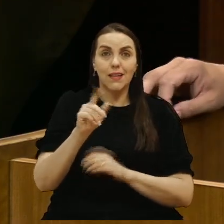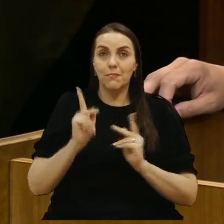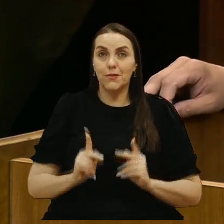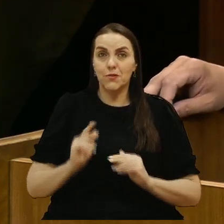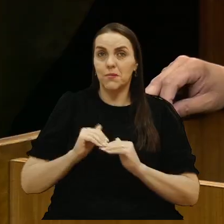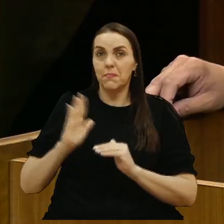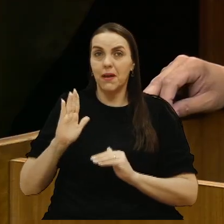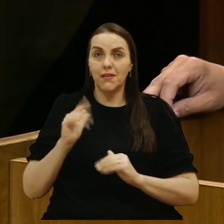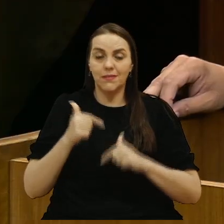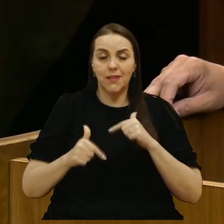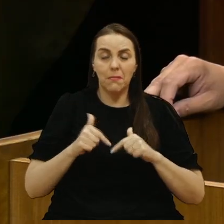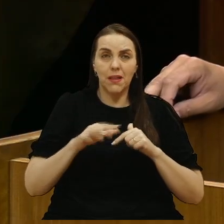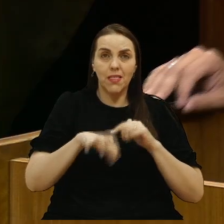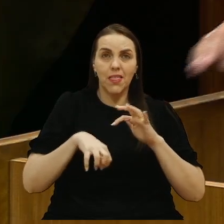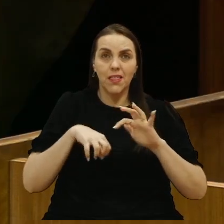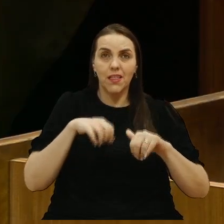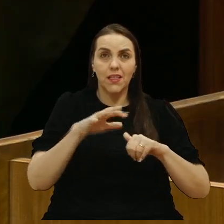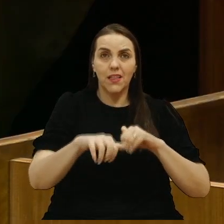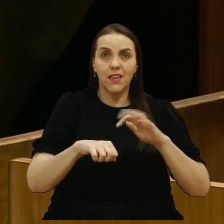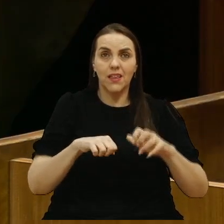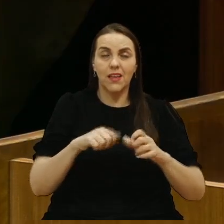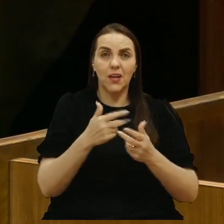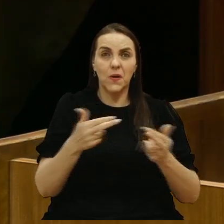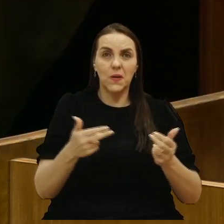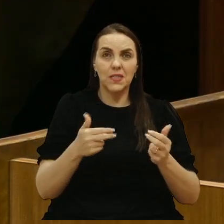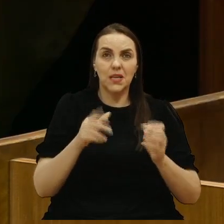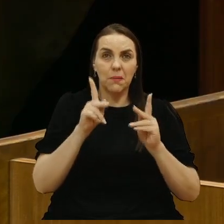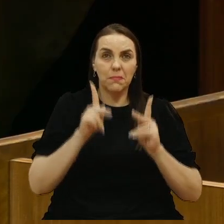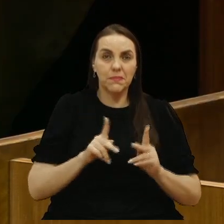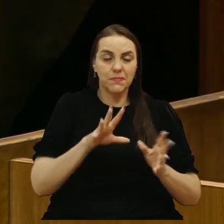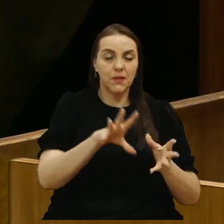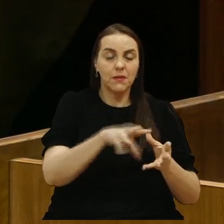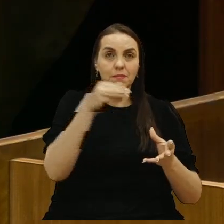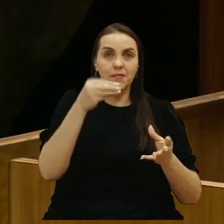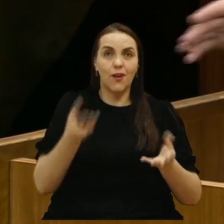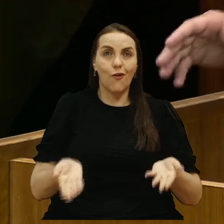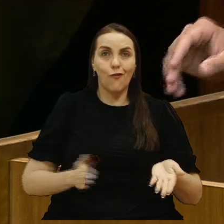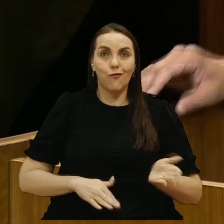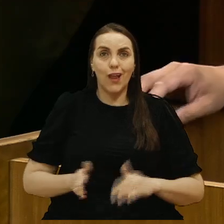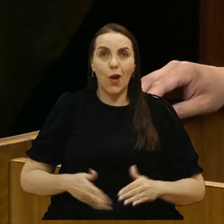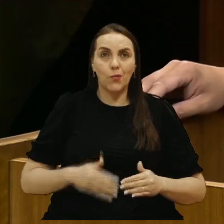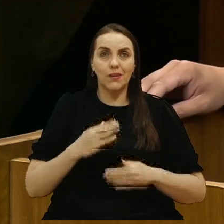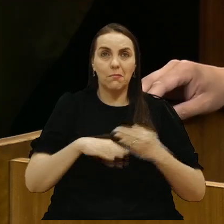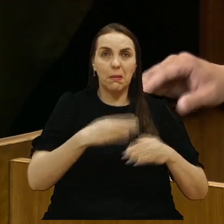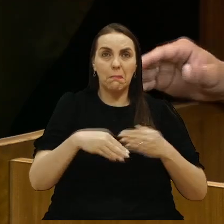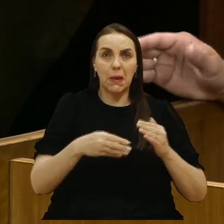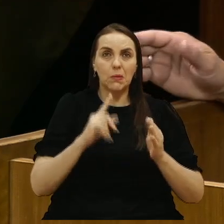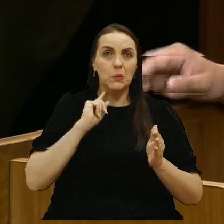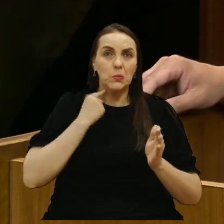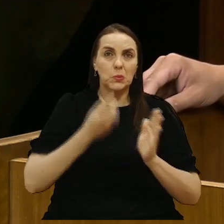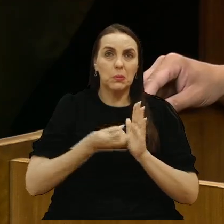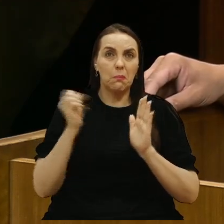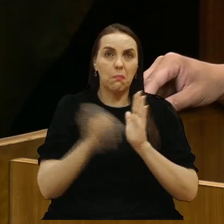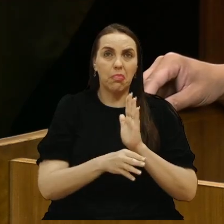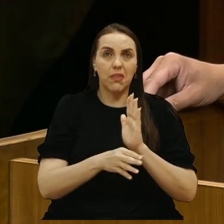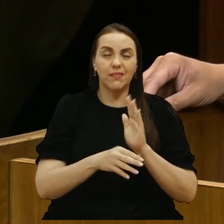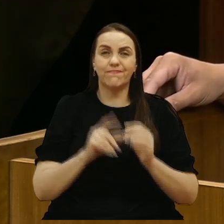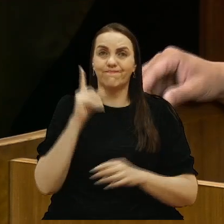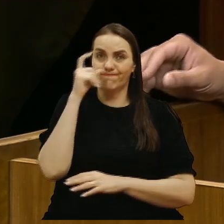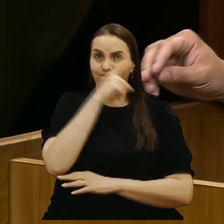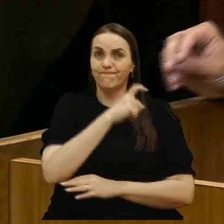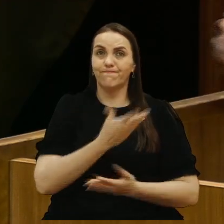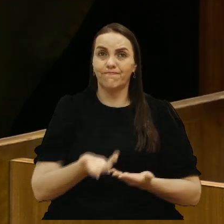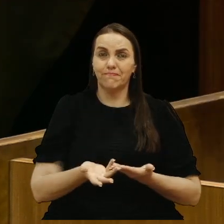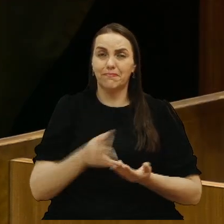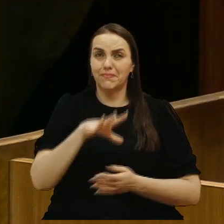trabalhando, mexendo naquele resíduo. Daí, quando a pessoa pega e coloca uma fralda, um papel higiênico naquilo, não torna tudo mais difícil.